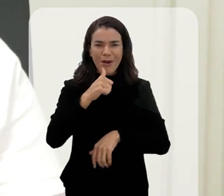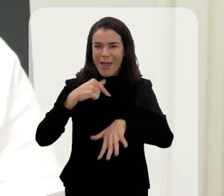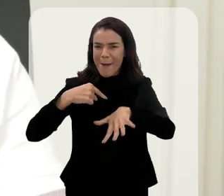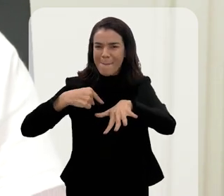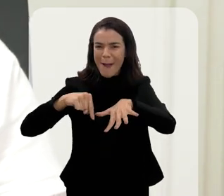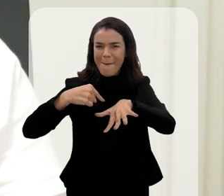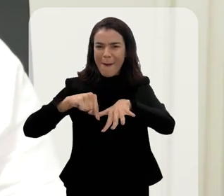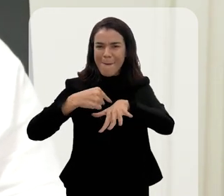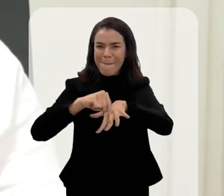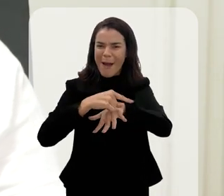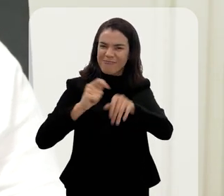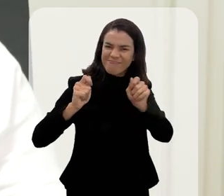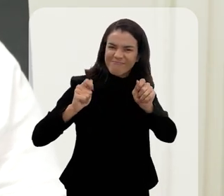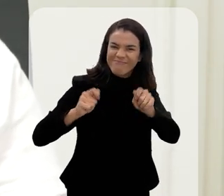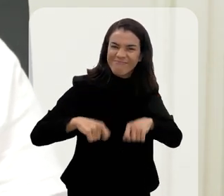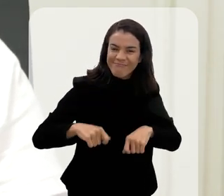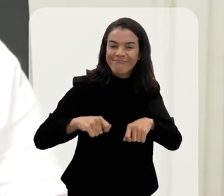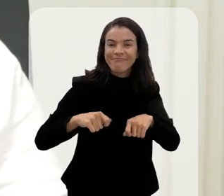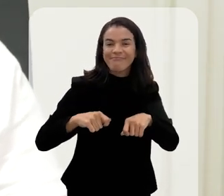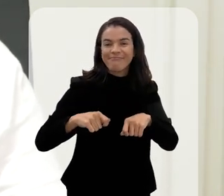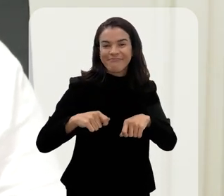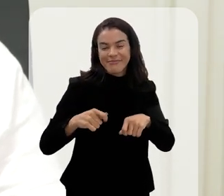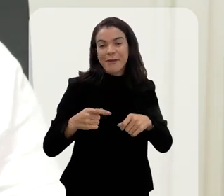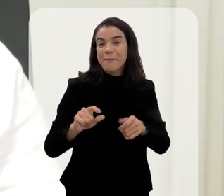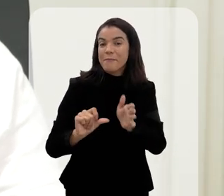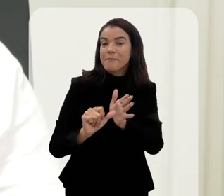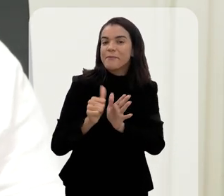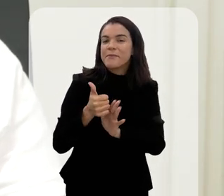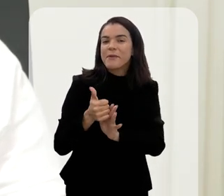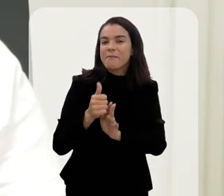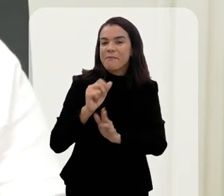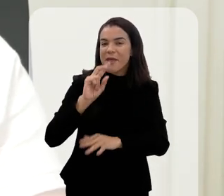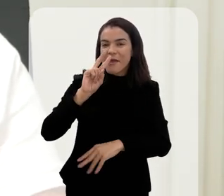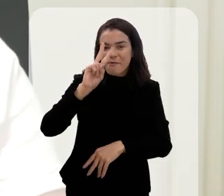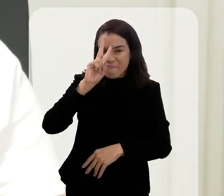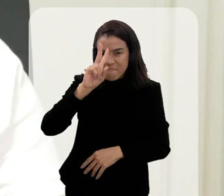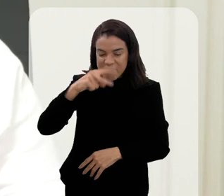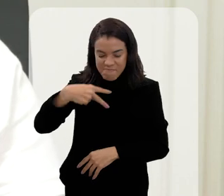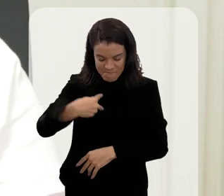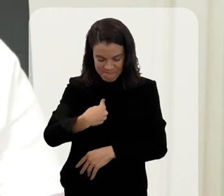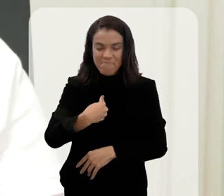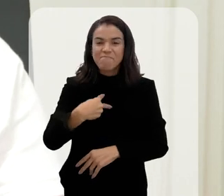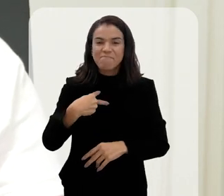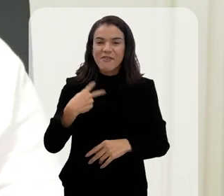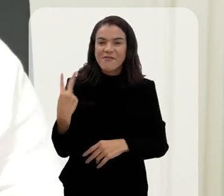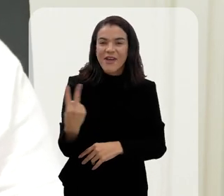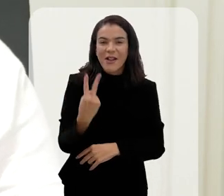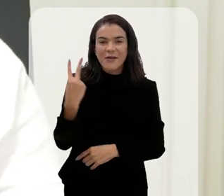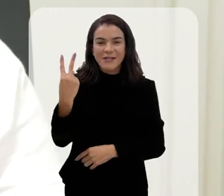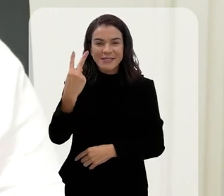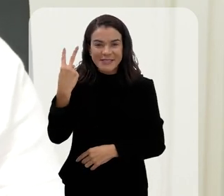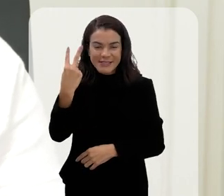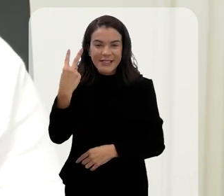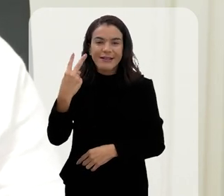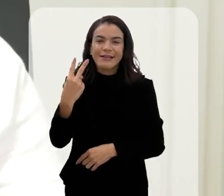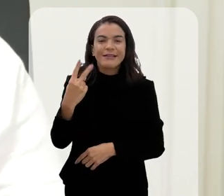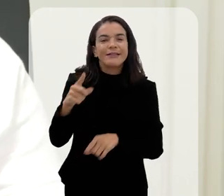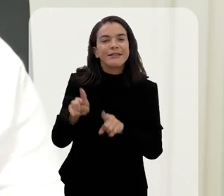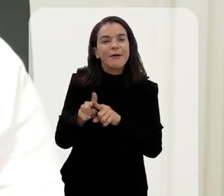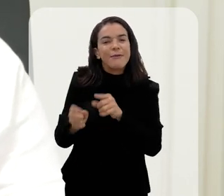uma mulher com mil facetas e que ela precisa primeiro se auto-reconhecer, se